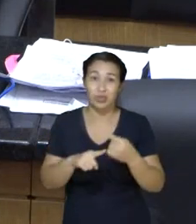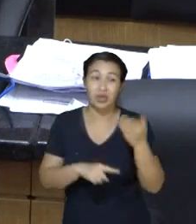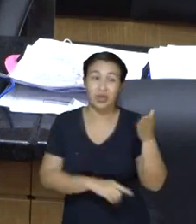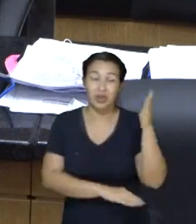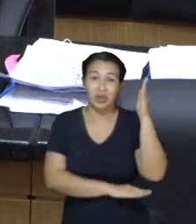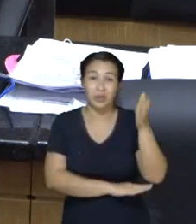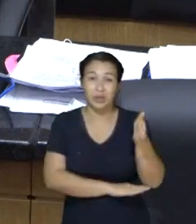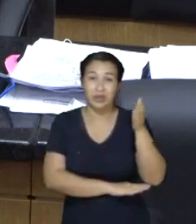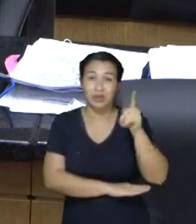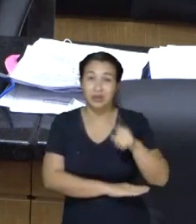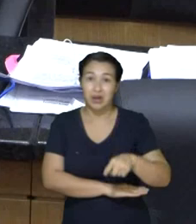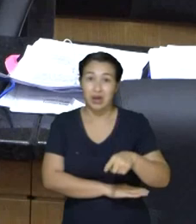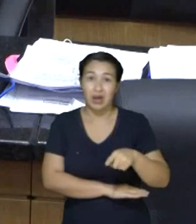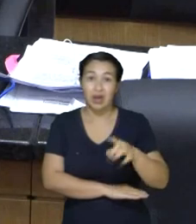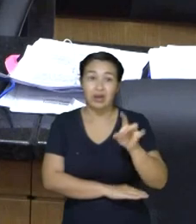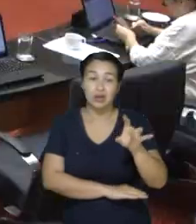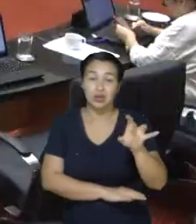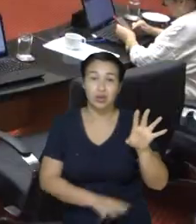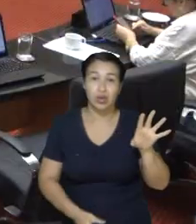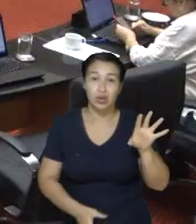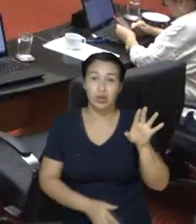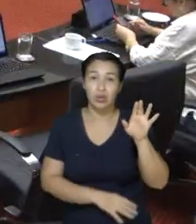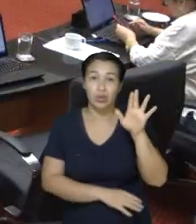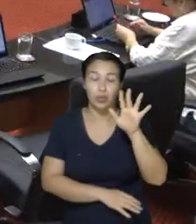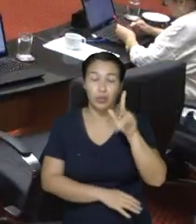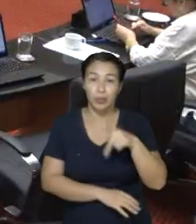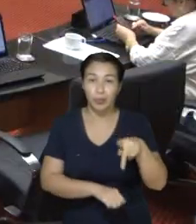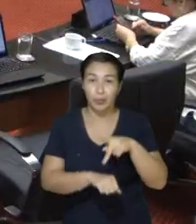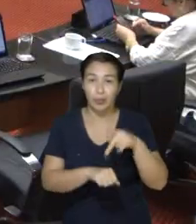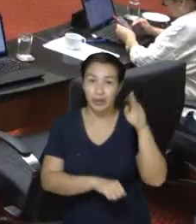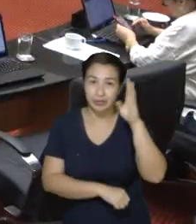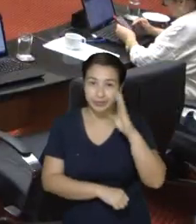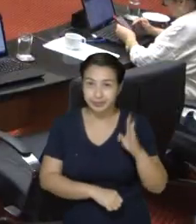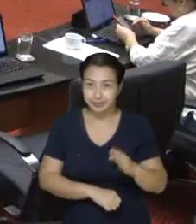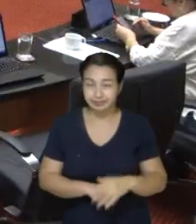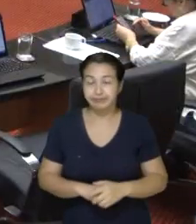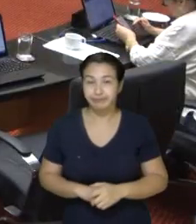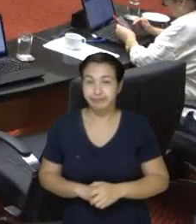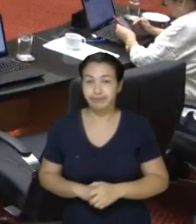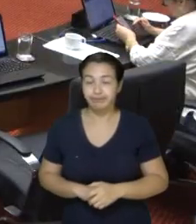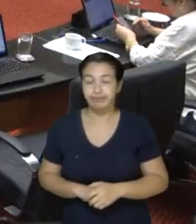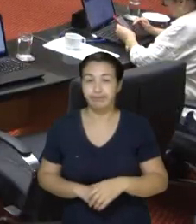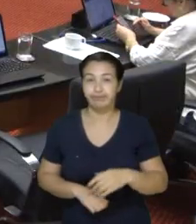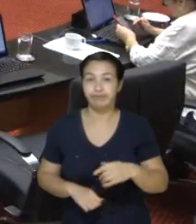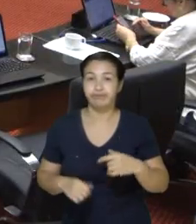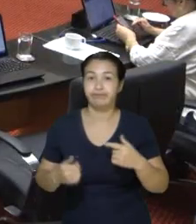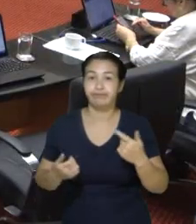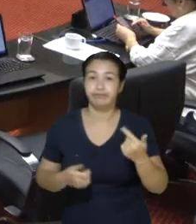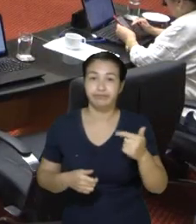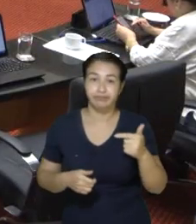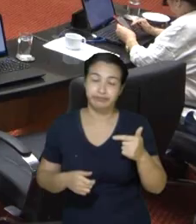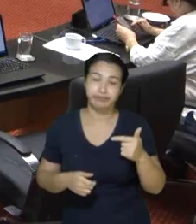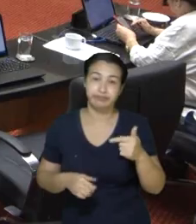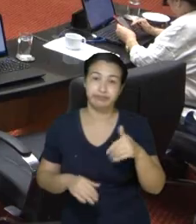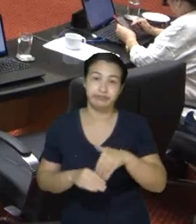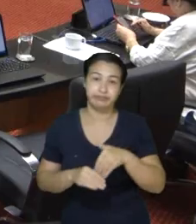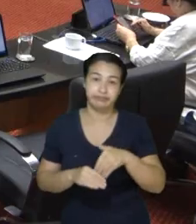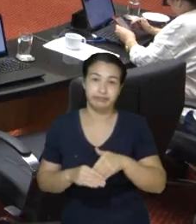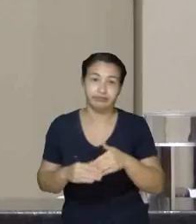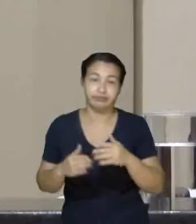competência da União. Só fazer esse registro, presidente. Continua em discussão. Não havendo em votação, deputados concordam, permaneçam como